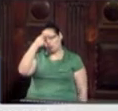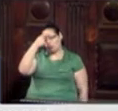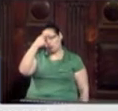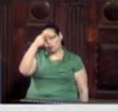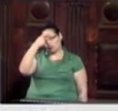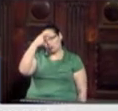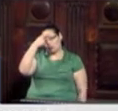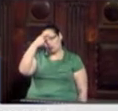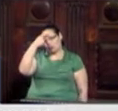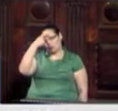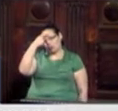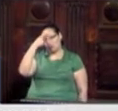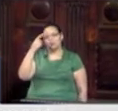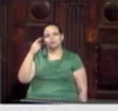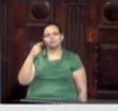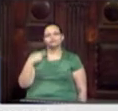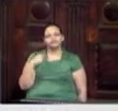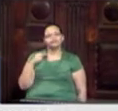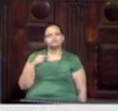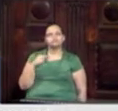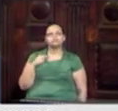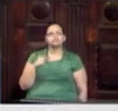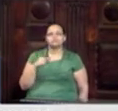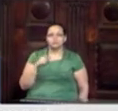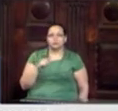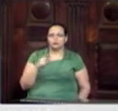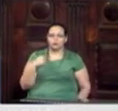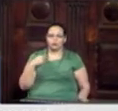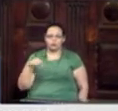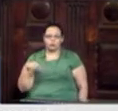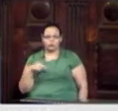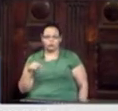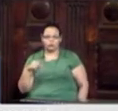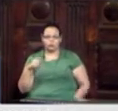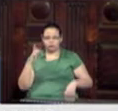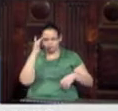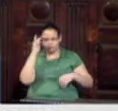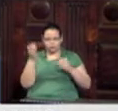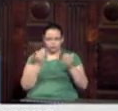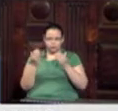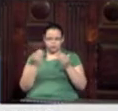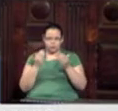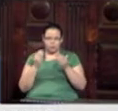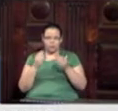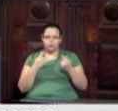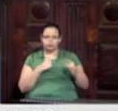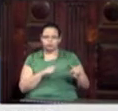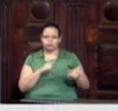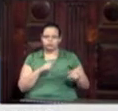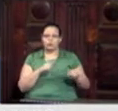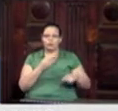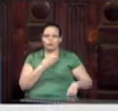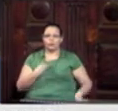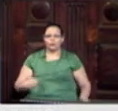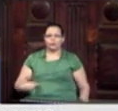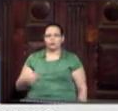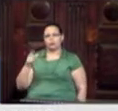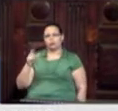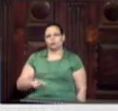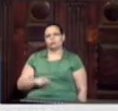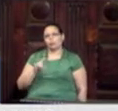consciente, racional. Fomos oposição ao governo Rosinha, ao